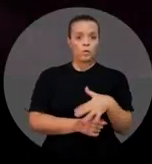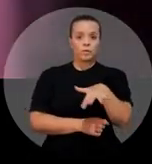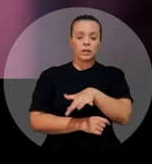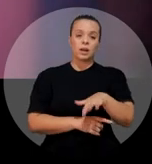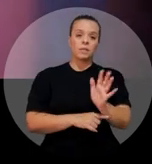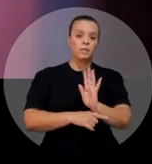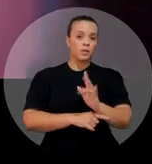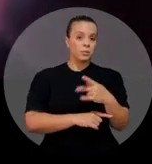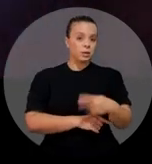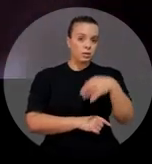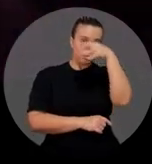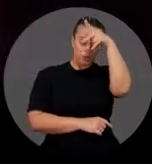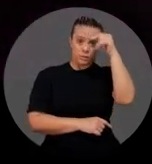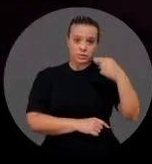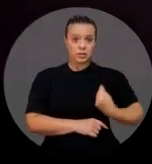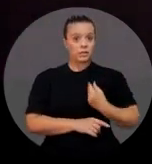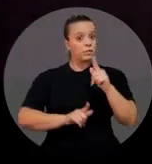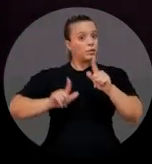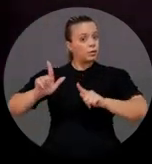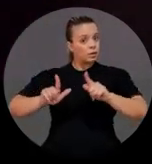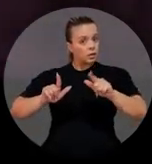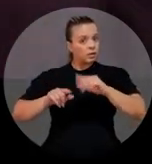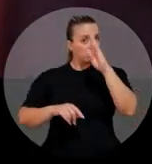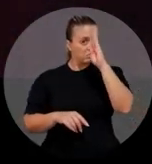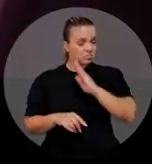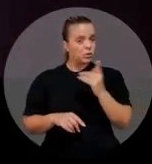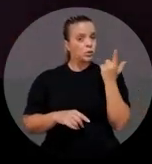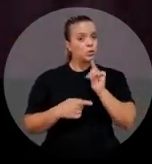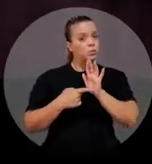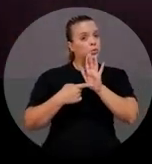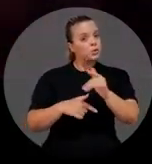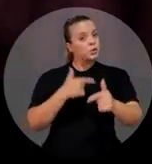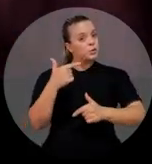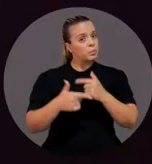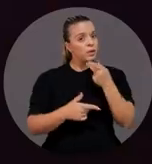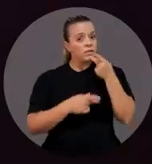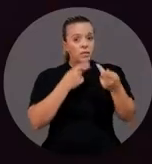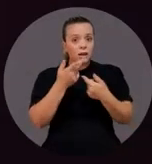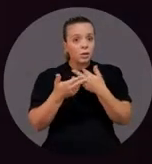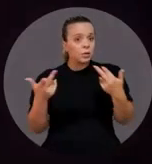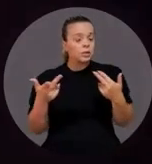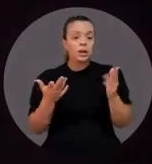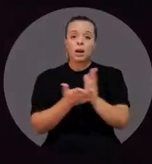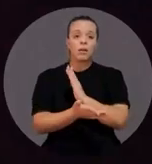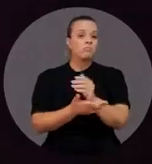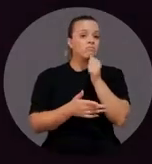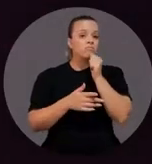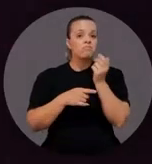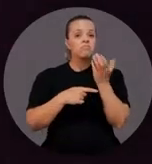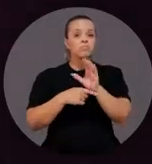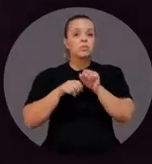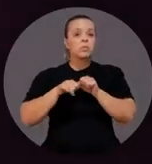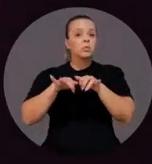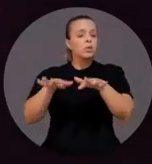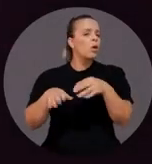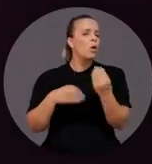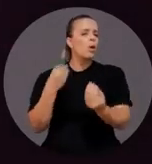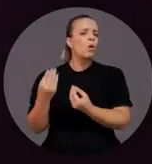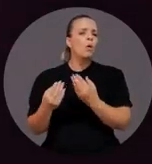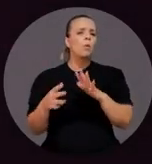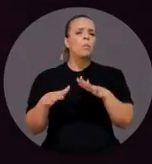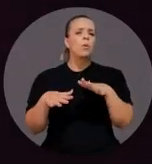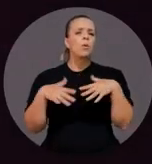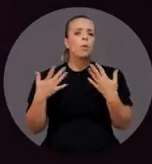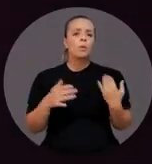Grosso. E você tá aqui numa TV pública, podendo falar, podendo exibir obras que nem conseguiram circular tanto quanto você queria. Qual